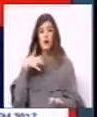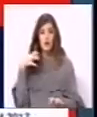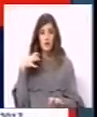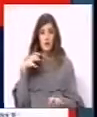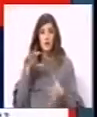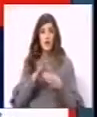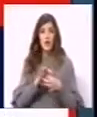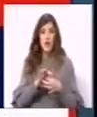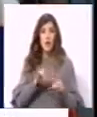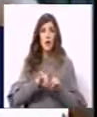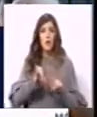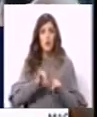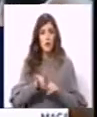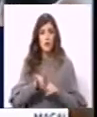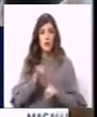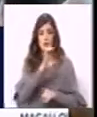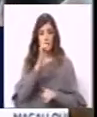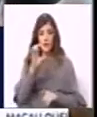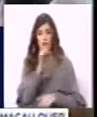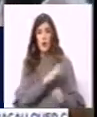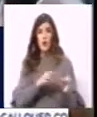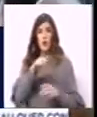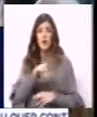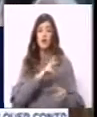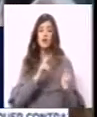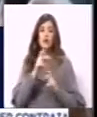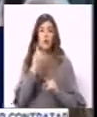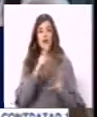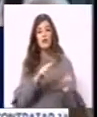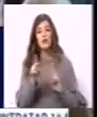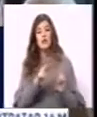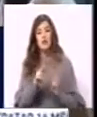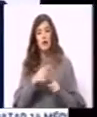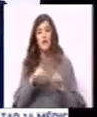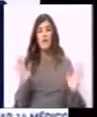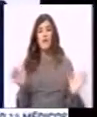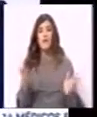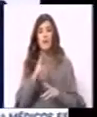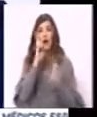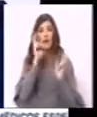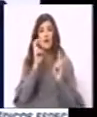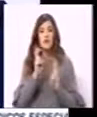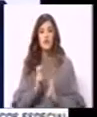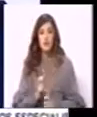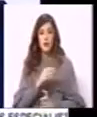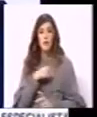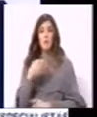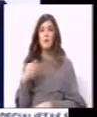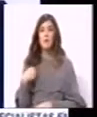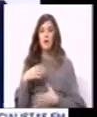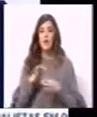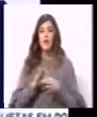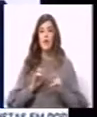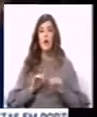sobre política científica europeia, onde se discutiu uma estratégia para promover a investigação clínica sobre o